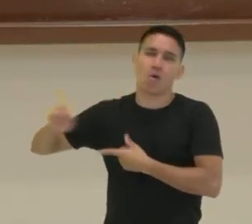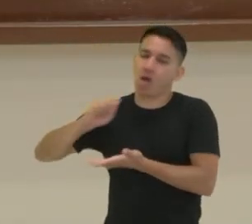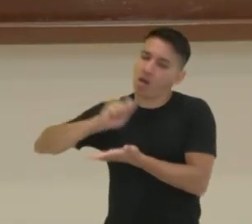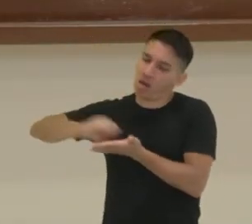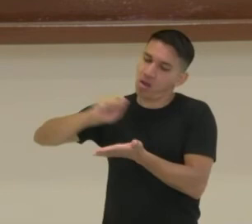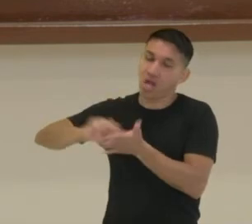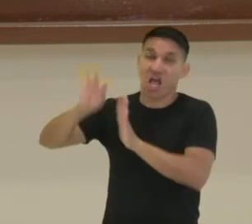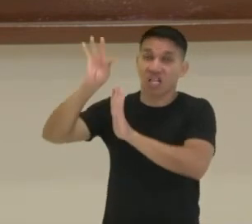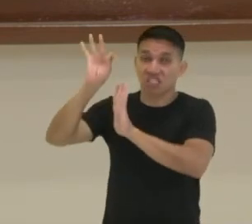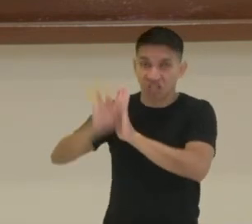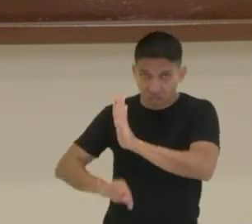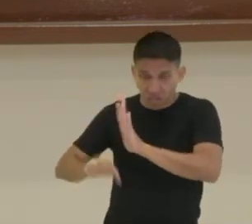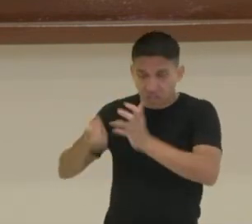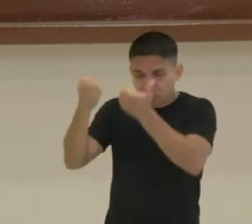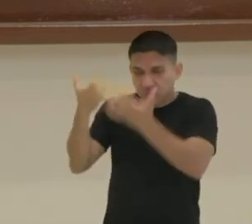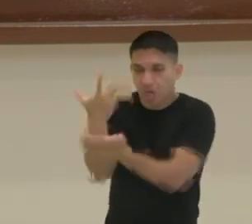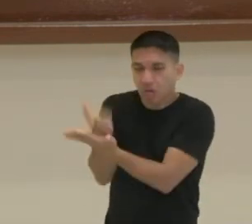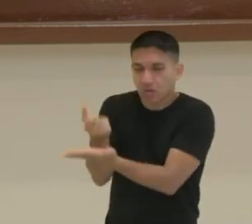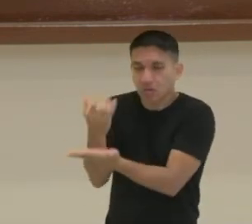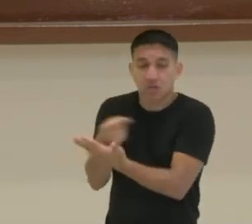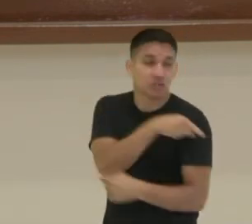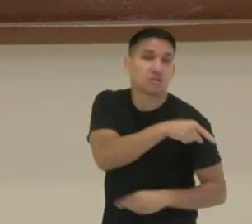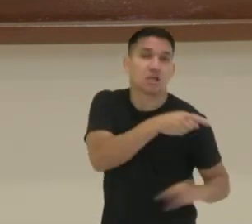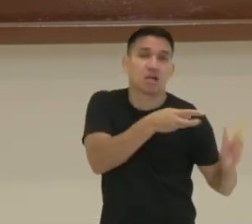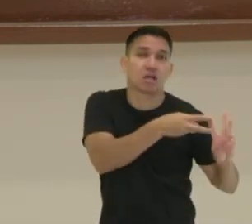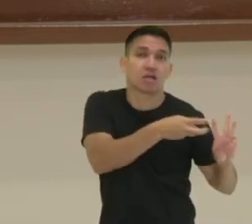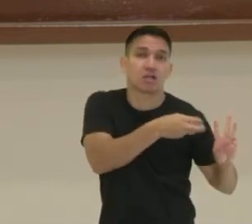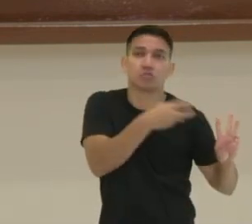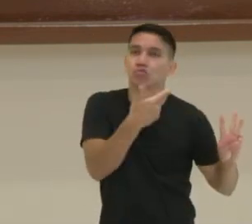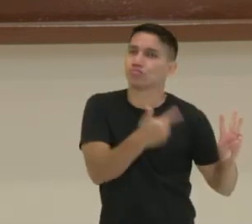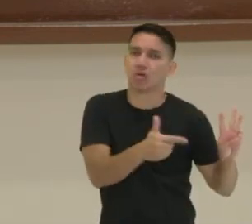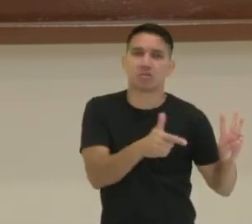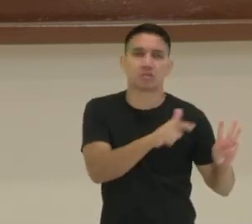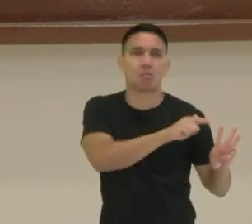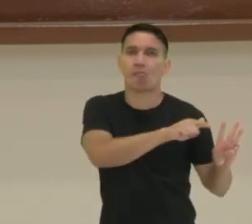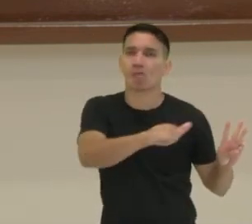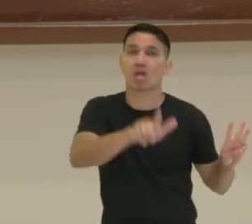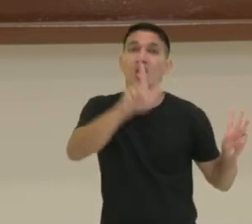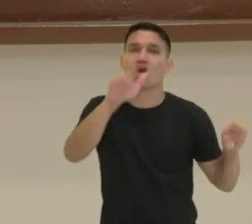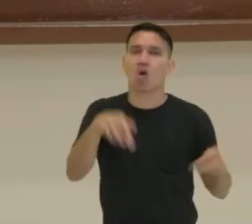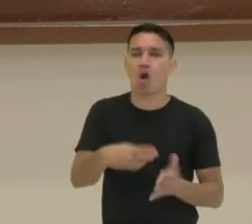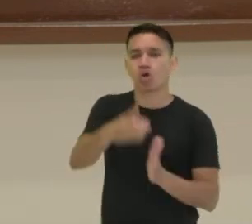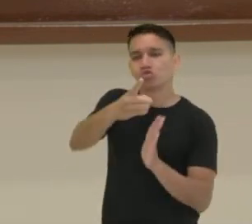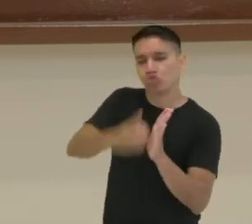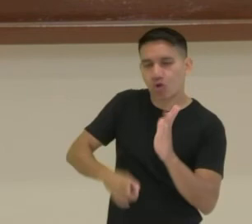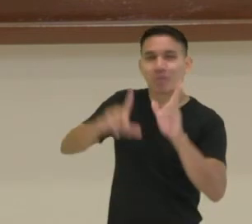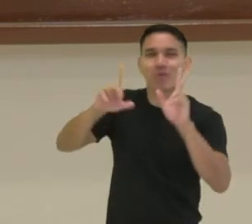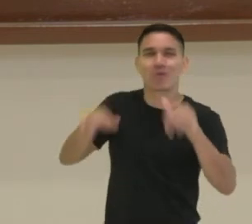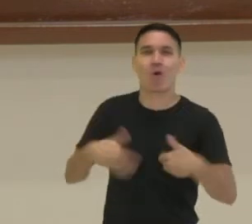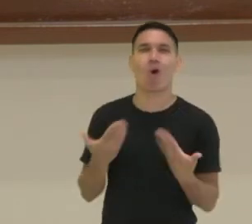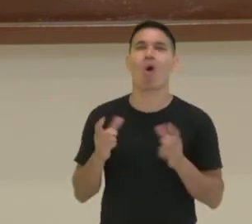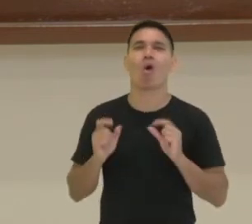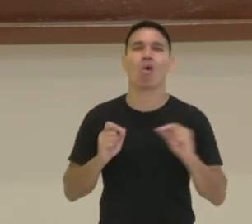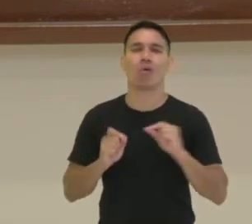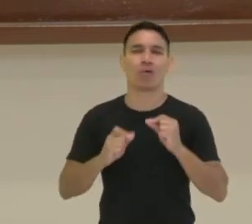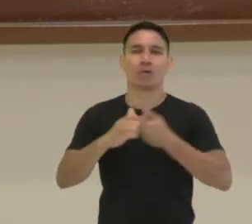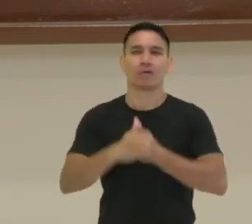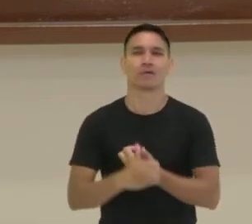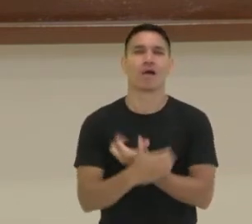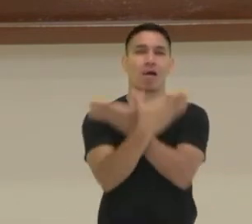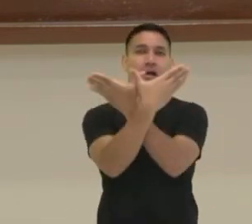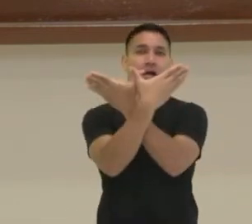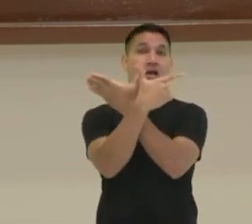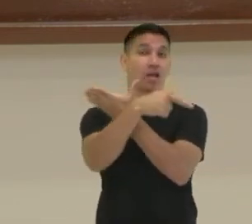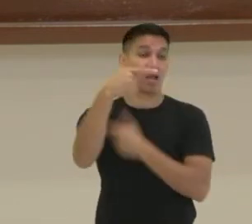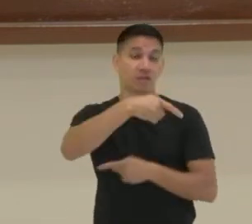não temos produção dos indígenas, como tinha documento dos astecas, né, onde eles contavam a